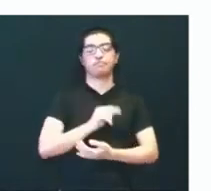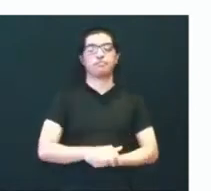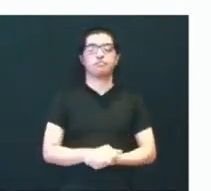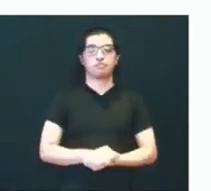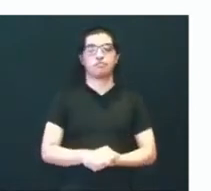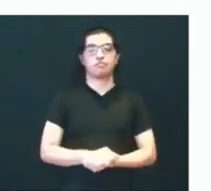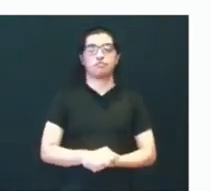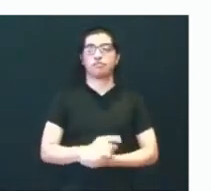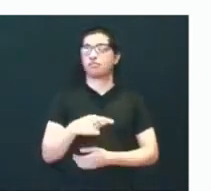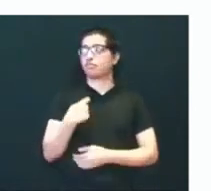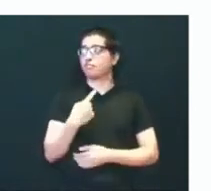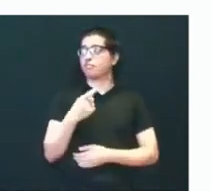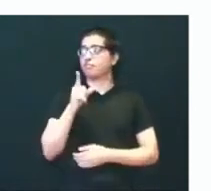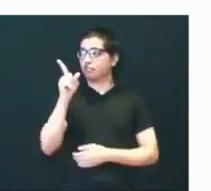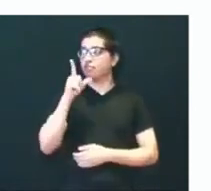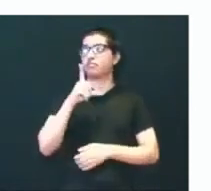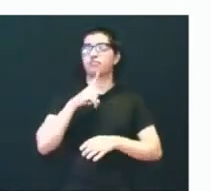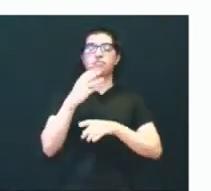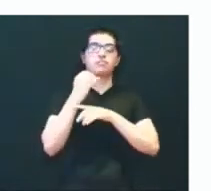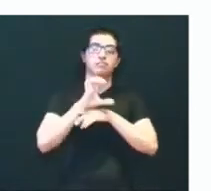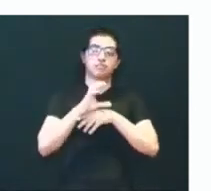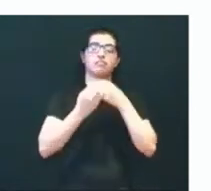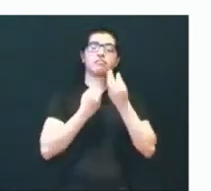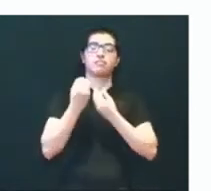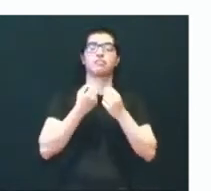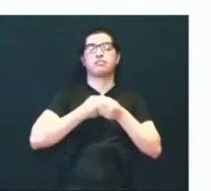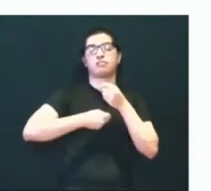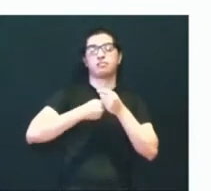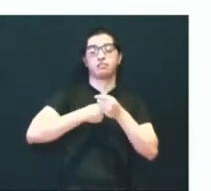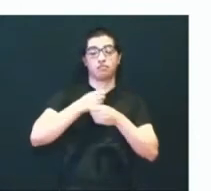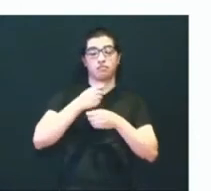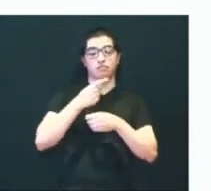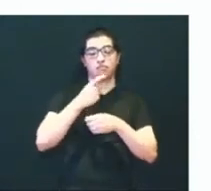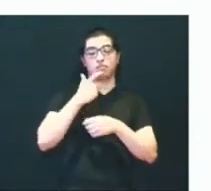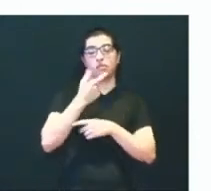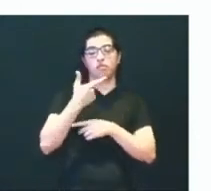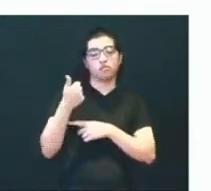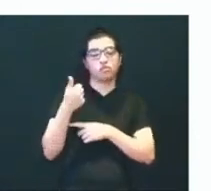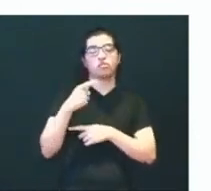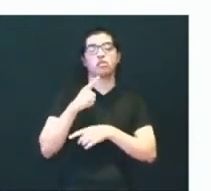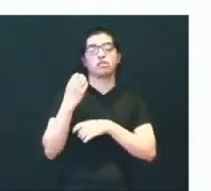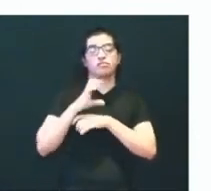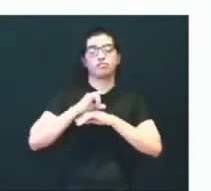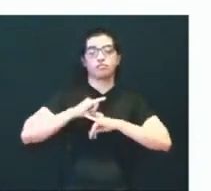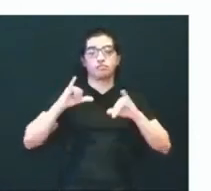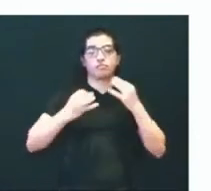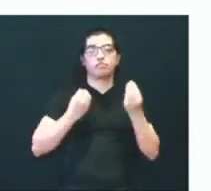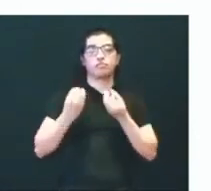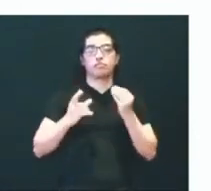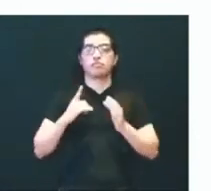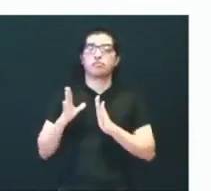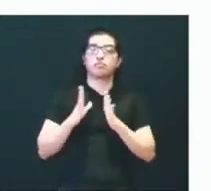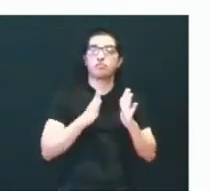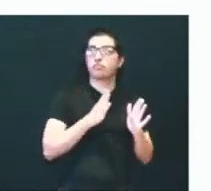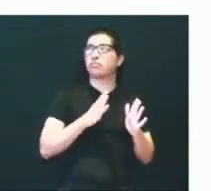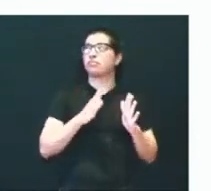Esse trabalho ele foi publicado agora, recentemente, em 2021, de um grupo onde ele coloca lá um fluxograma de